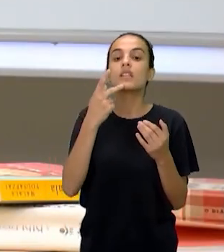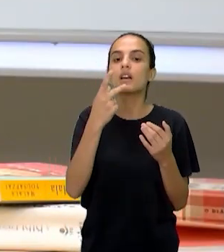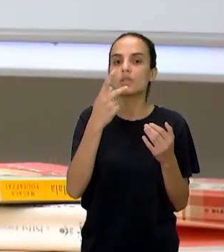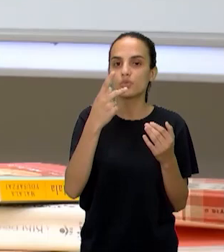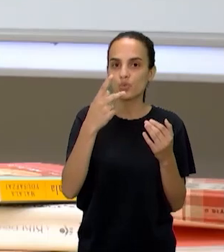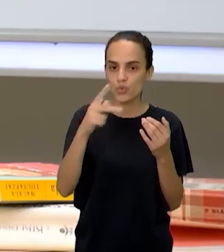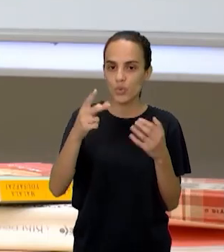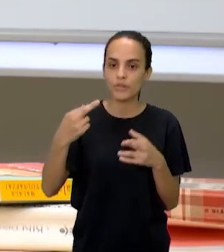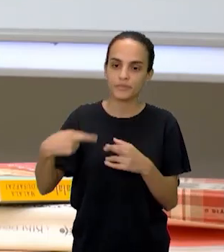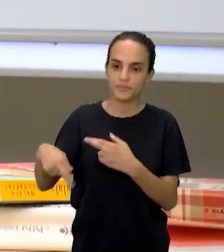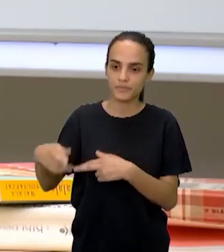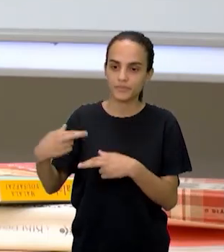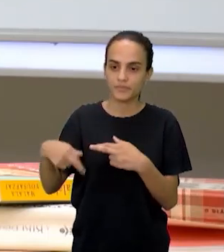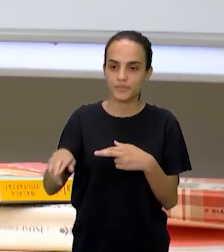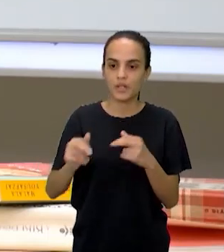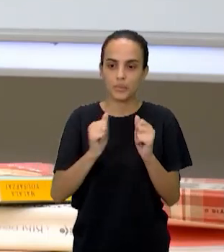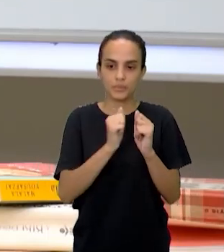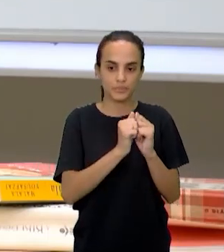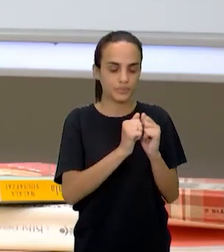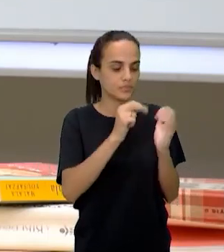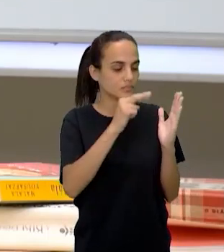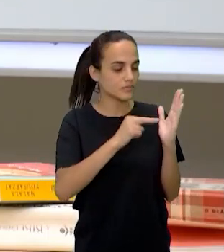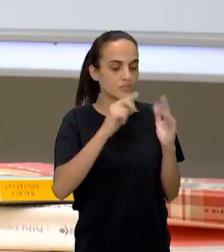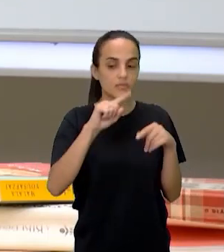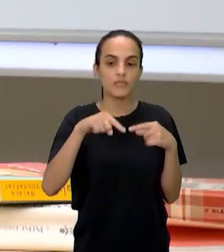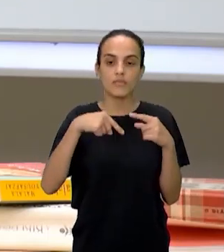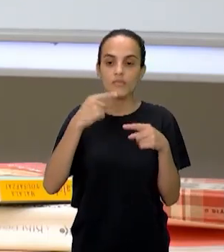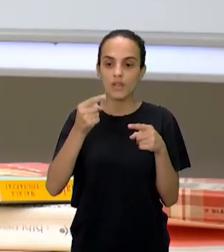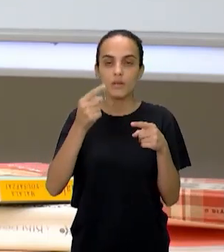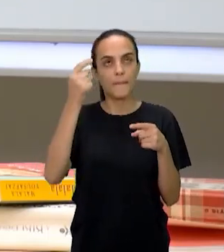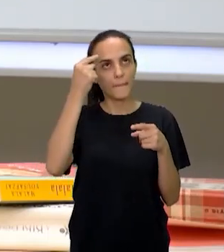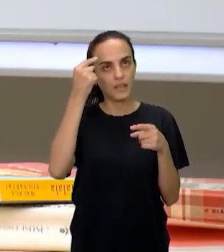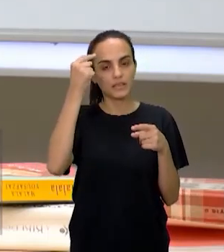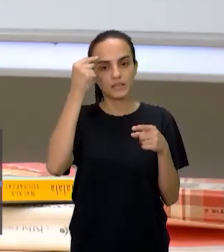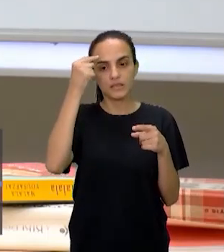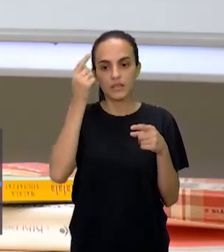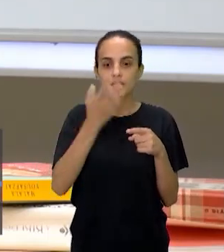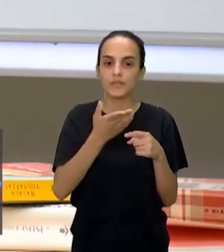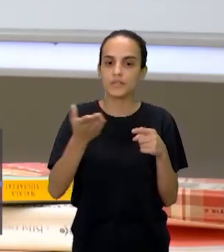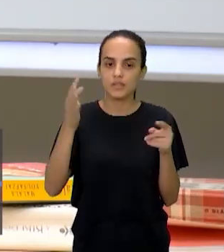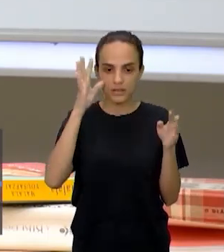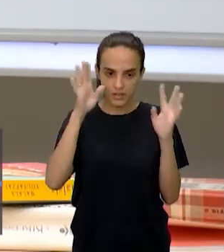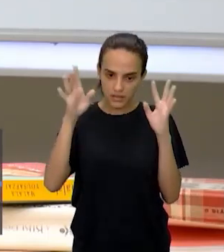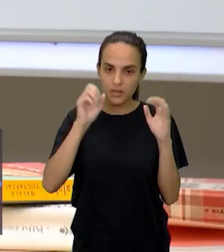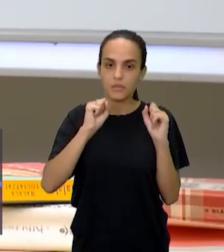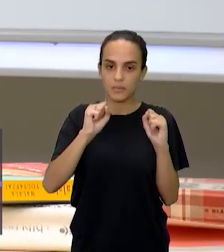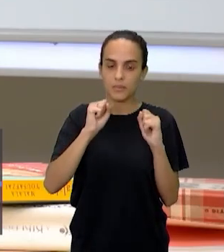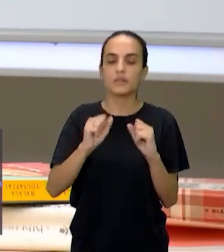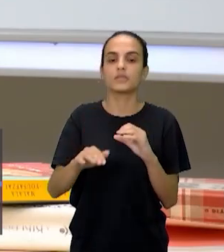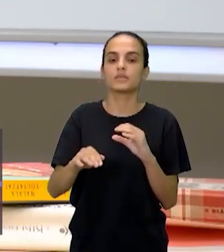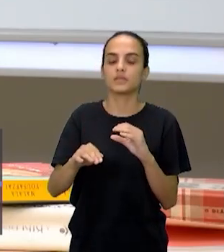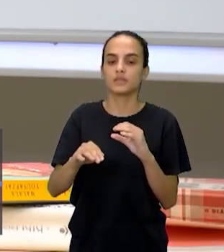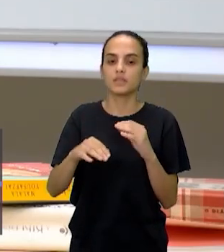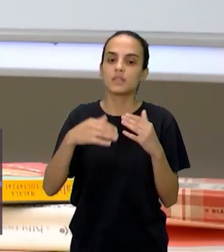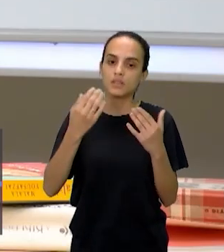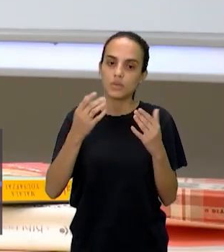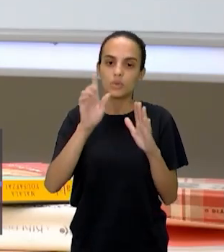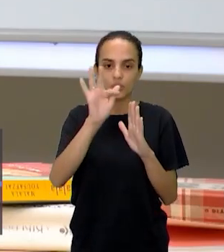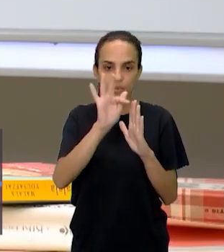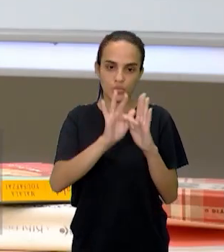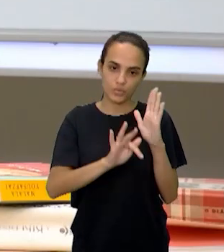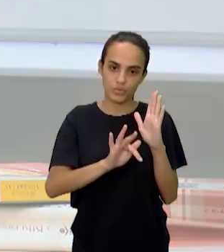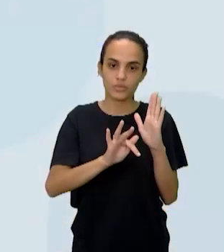sua relação com a leitura. Depois que você pensar, que você refletir, você pode partir, então, para o